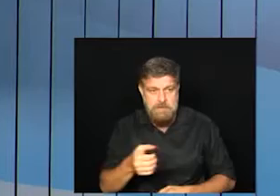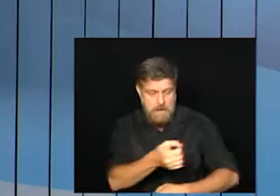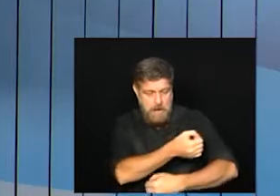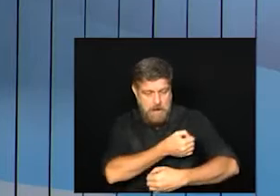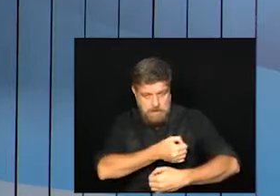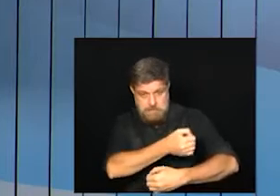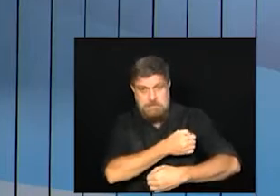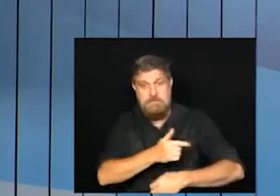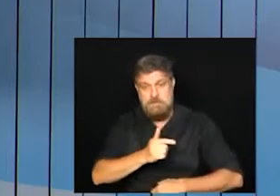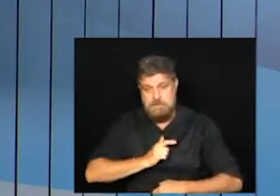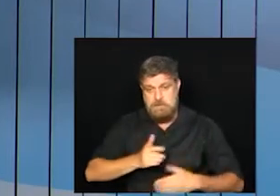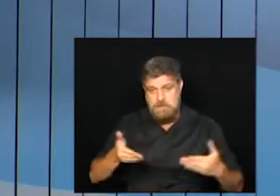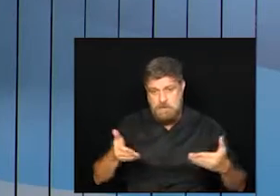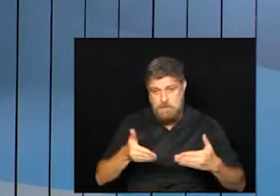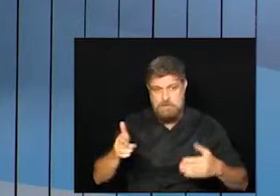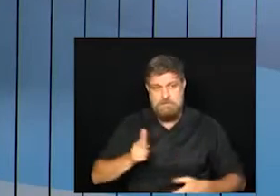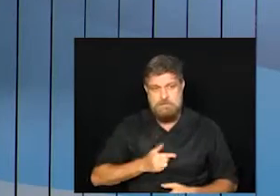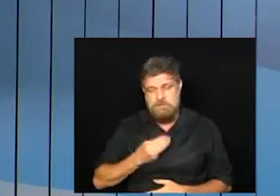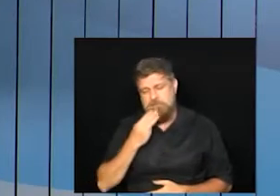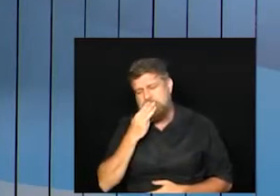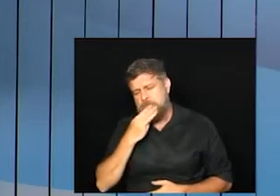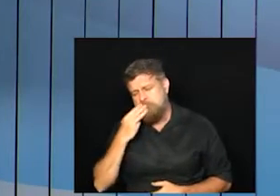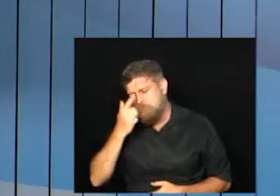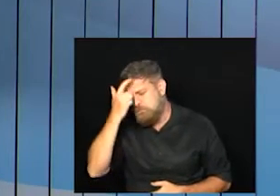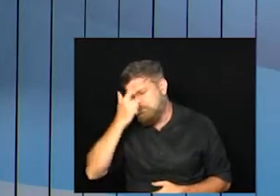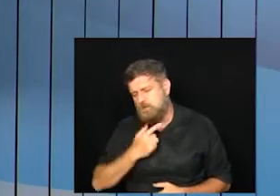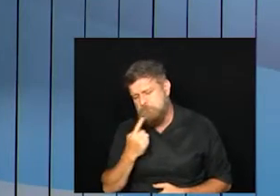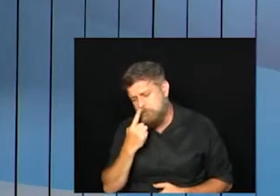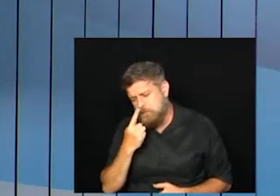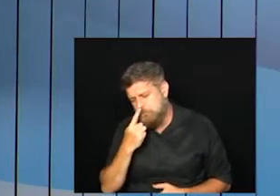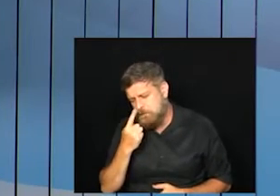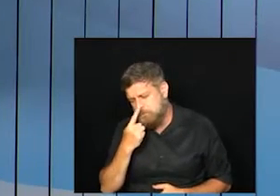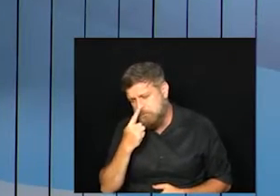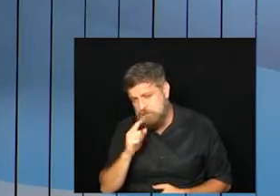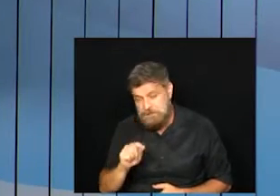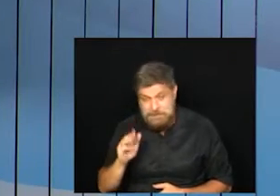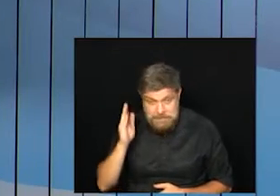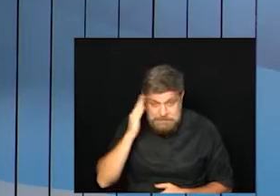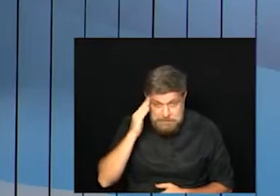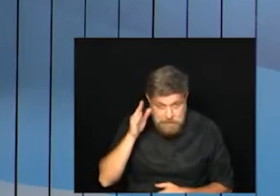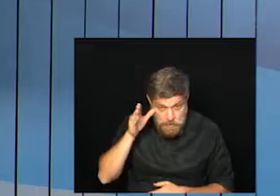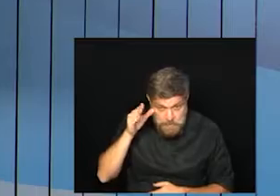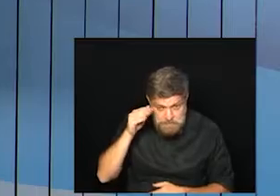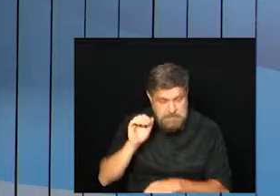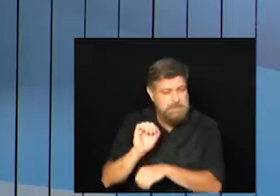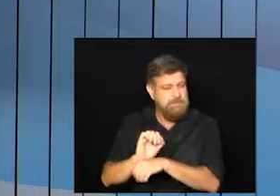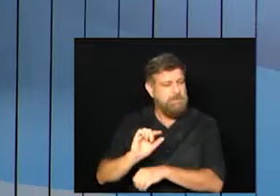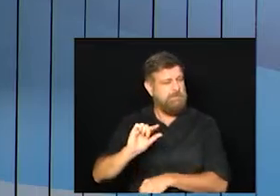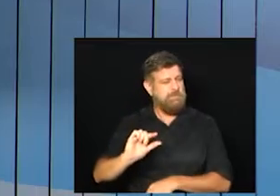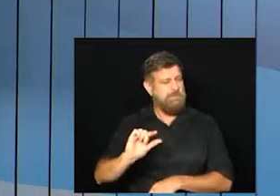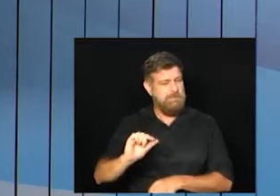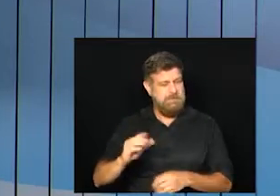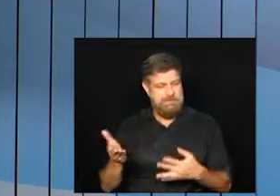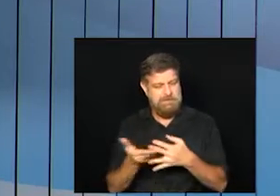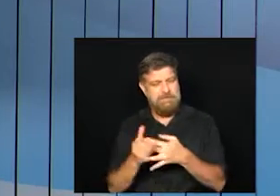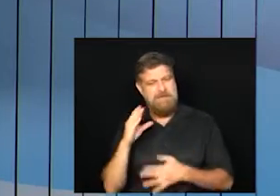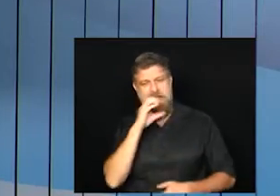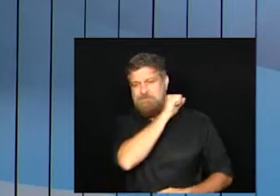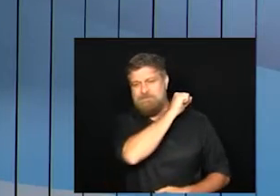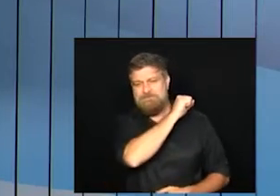culinária no programa de hoje, é a sobremesa que eu mais gosto de comer. Quer saber qual que é? Daqui a pouco, rápido